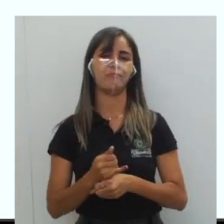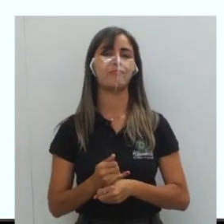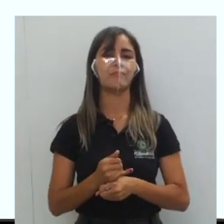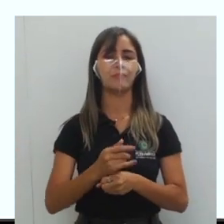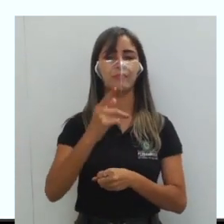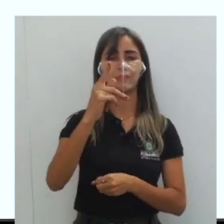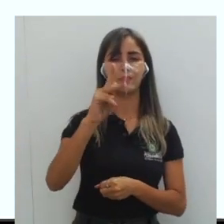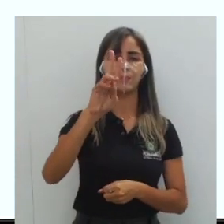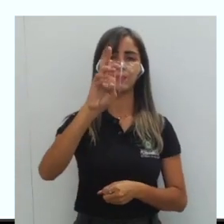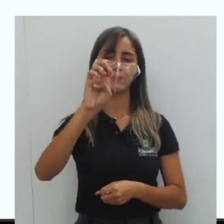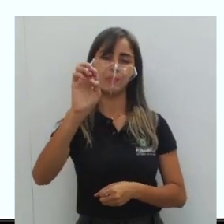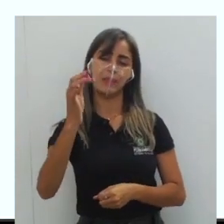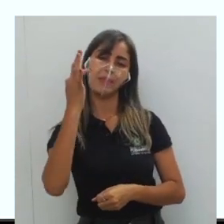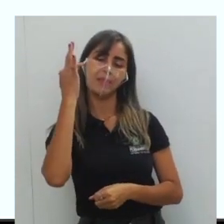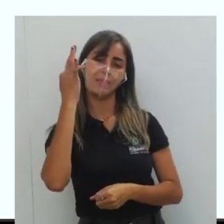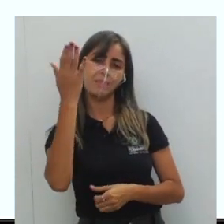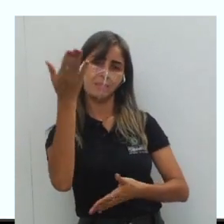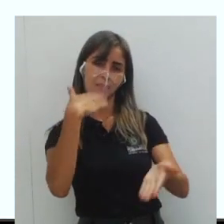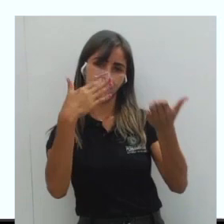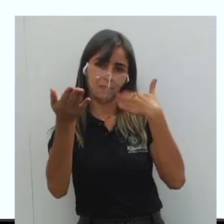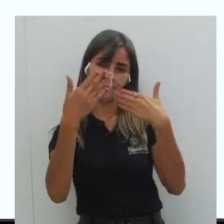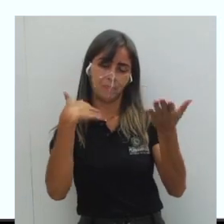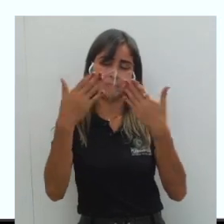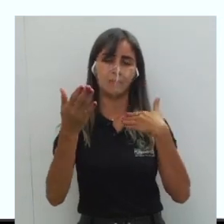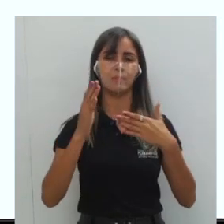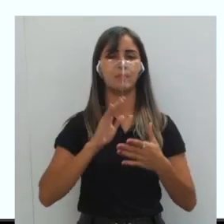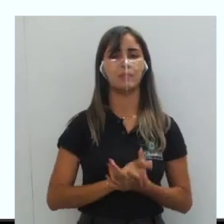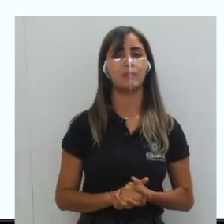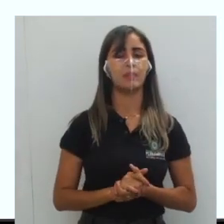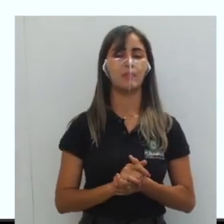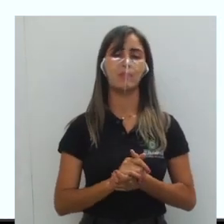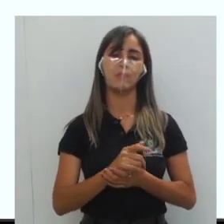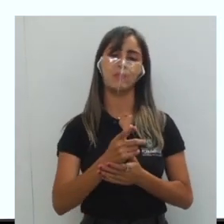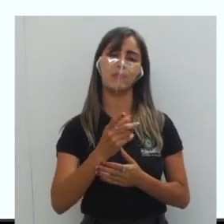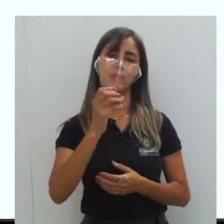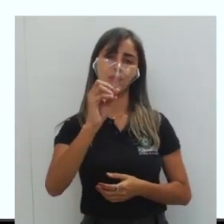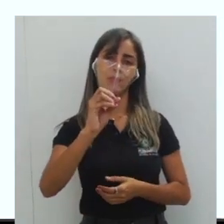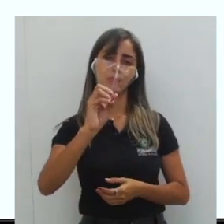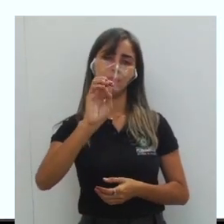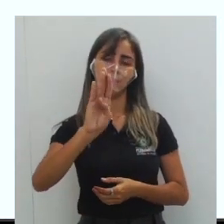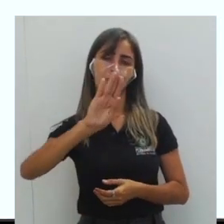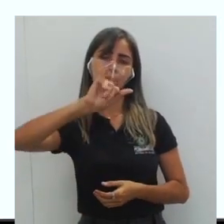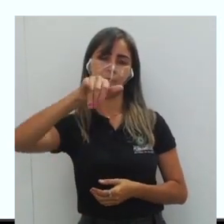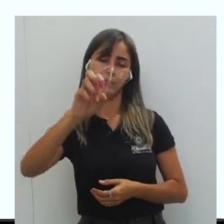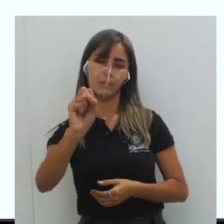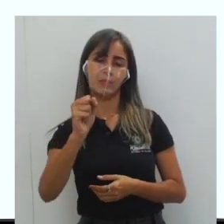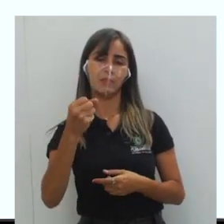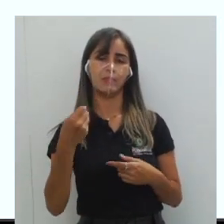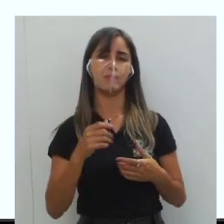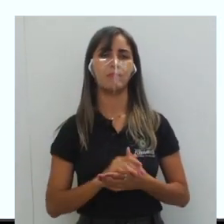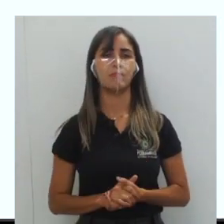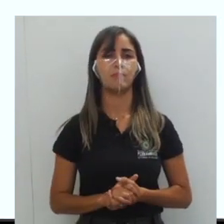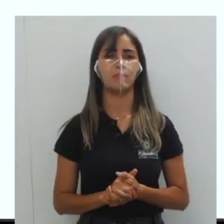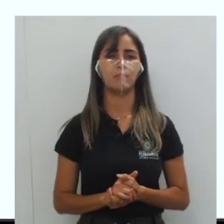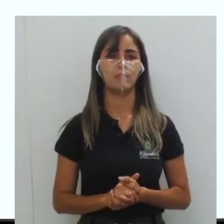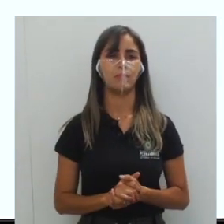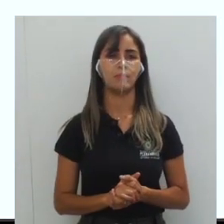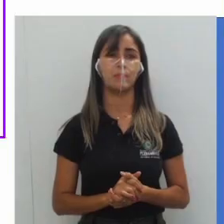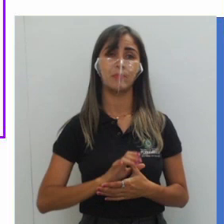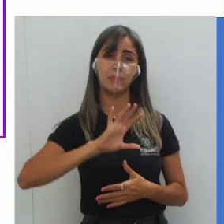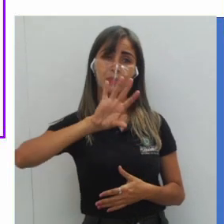to be, no presente, o comparativo e o than, e o objeto e a sentença desse mesmo